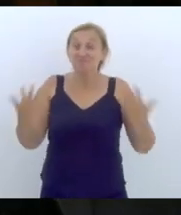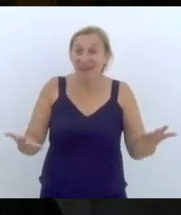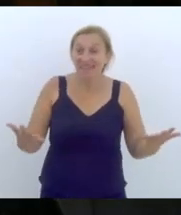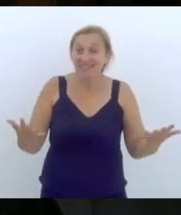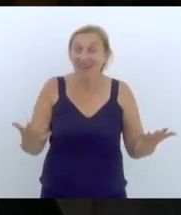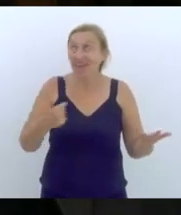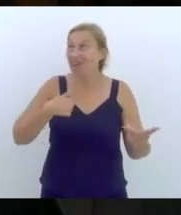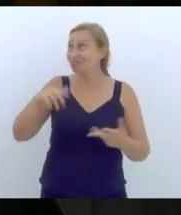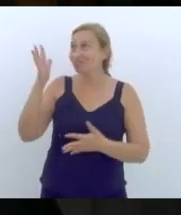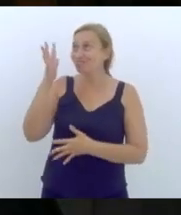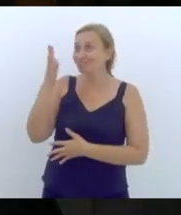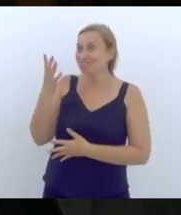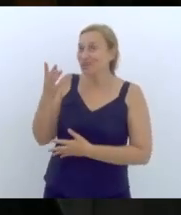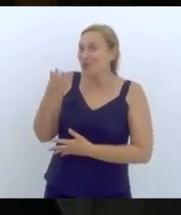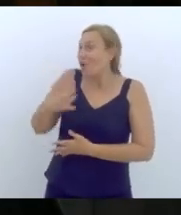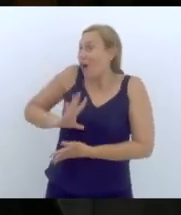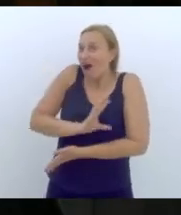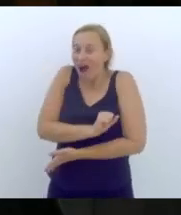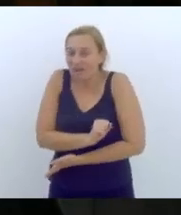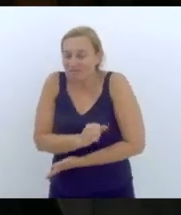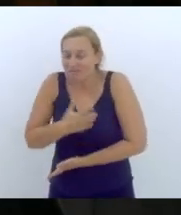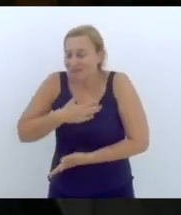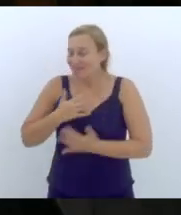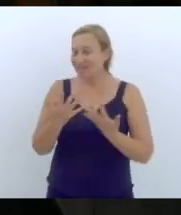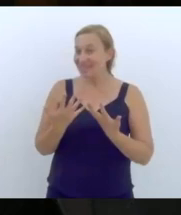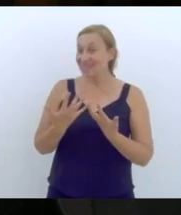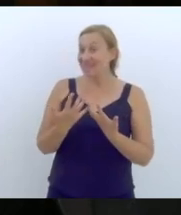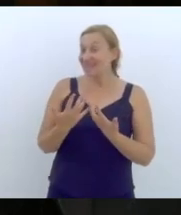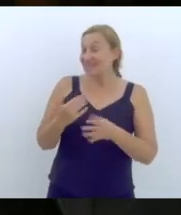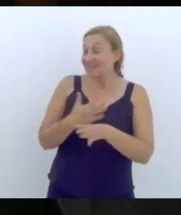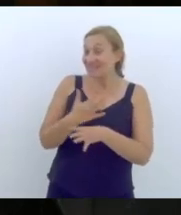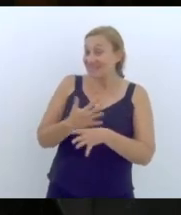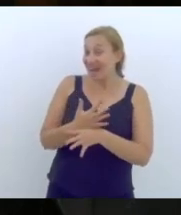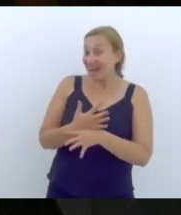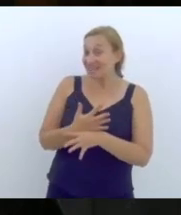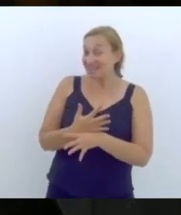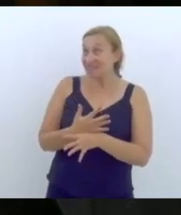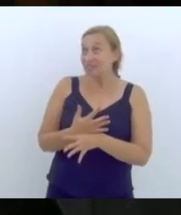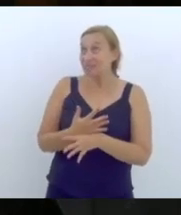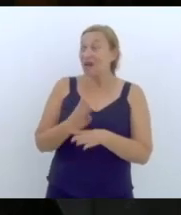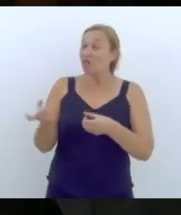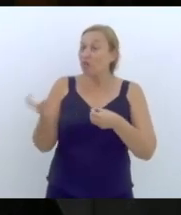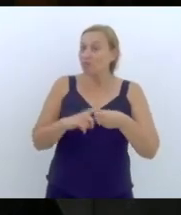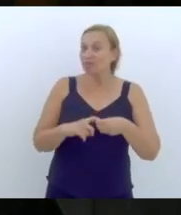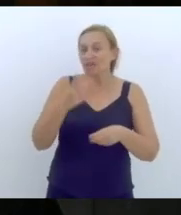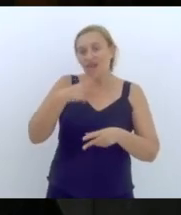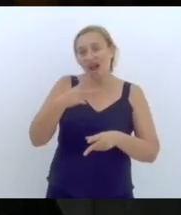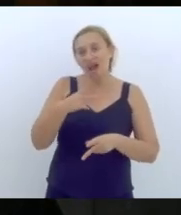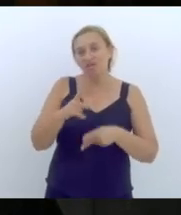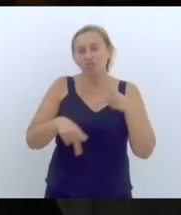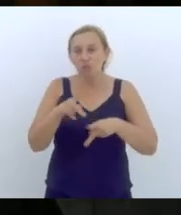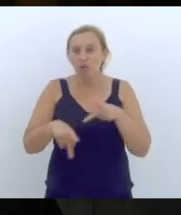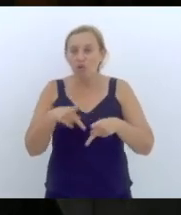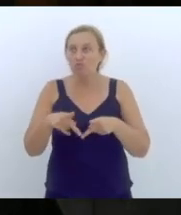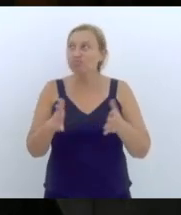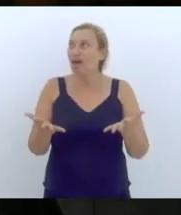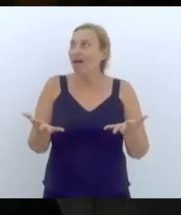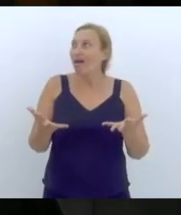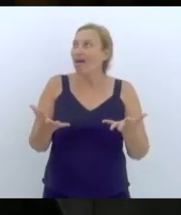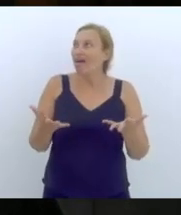um historiador, não, mas sou um apaixonado pela minha cidade. Voltando a falar da população, que é uma